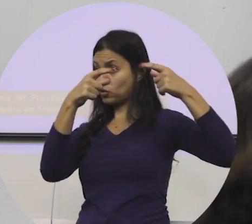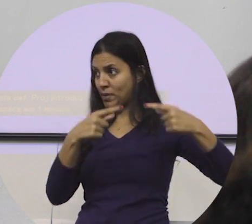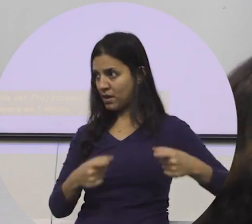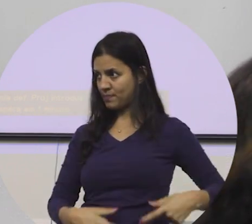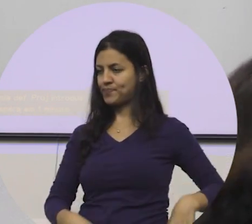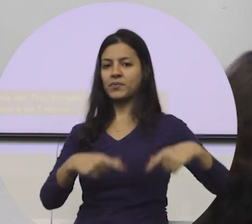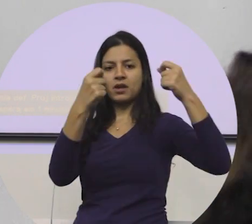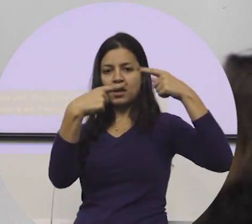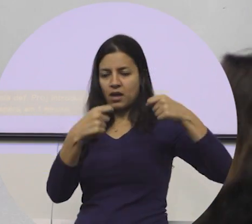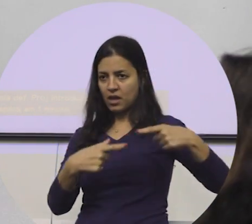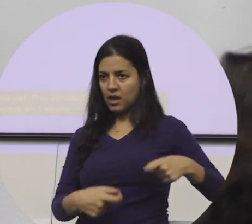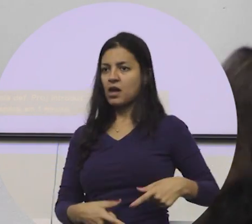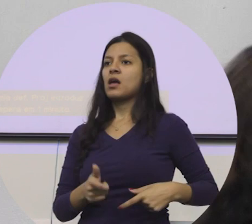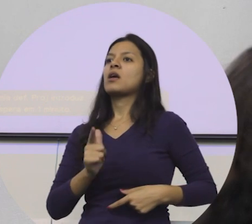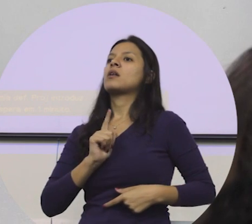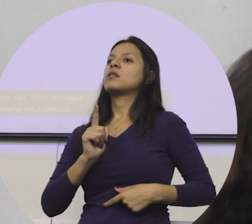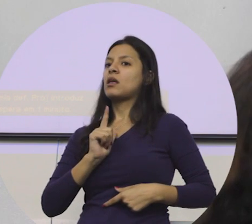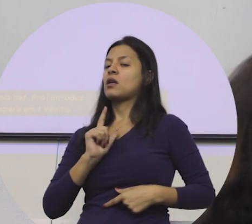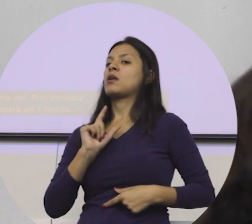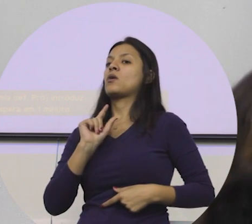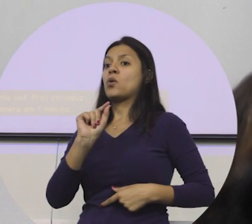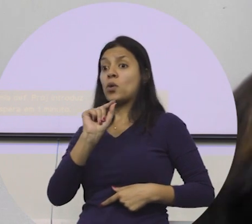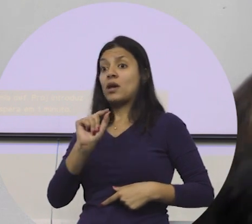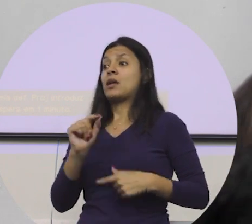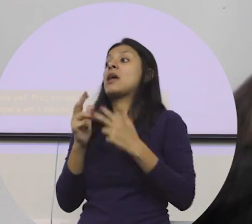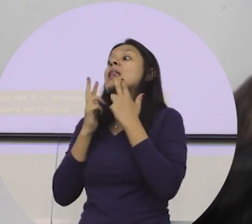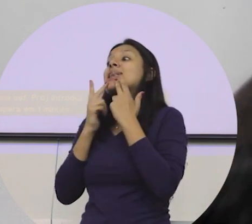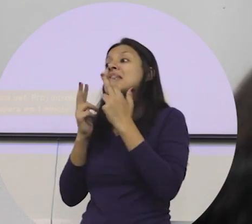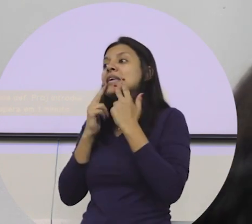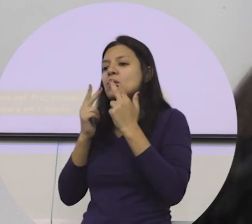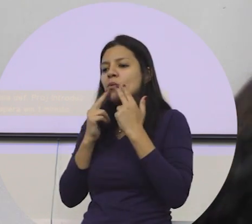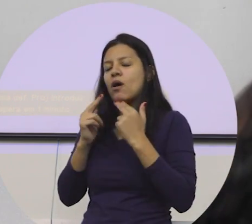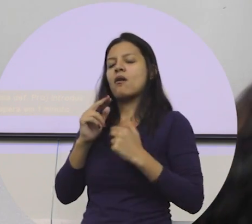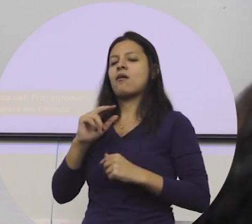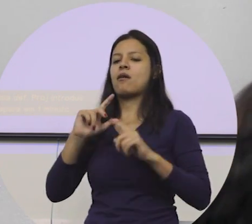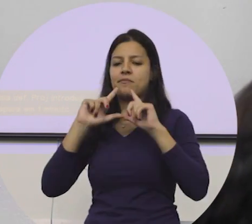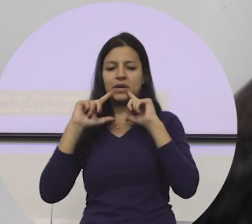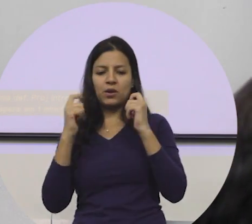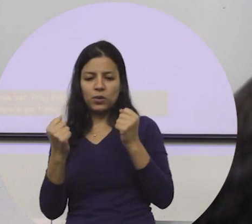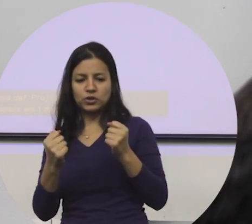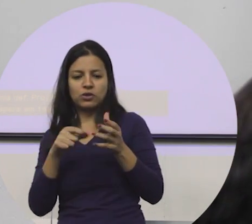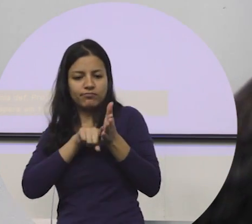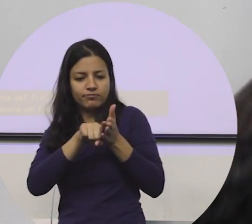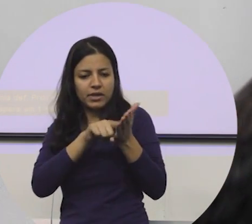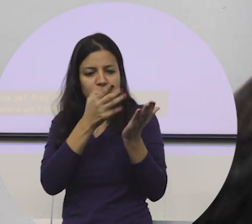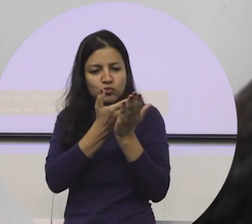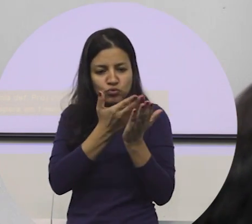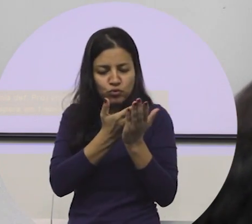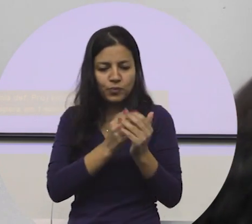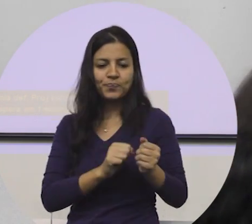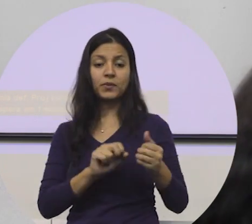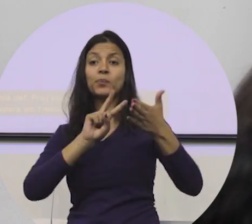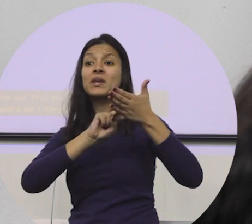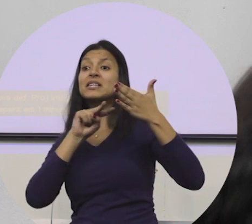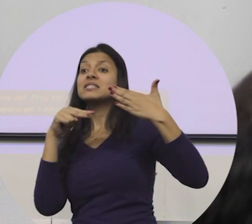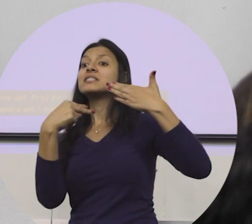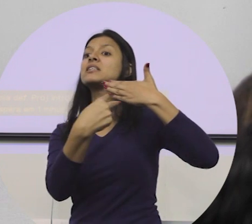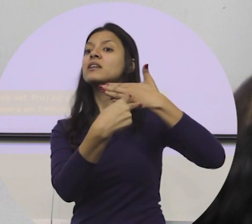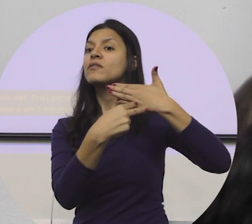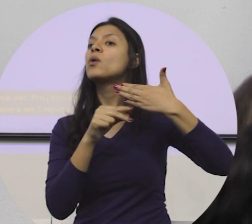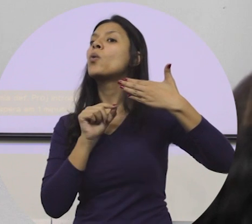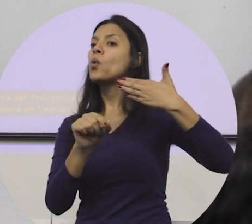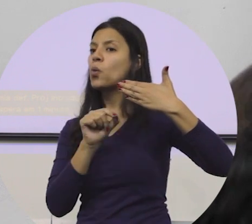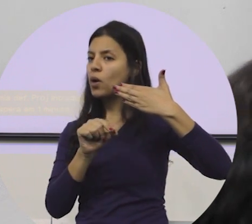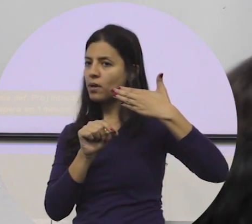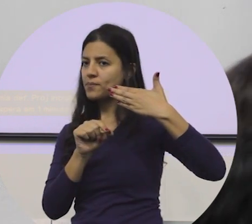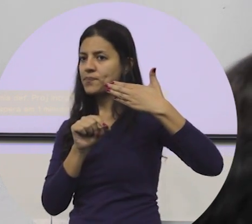da delimitação da língua como objeto da linguística, ele vai falar que é aquilo que